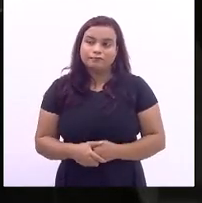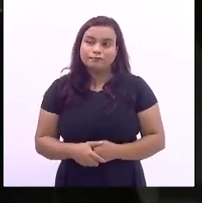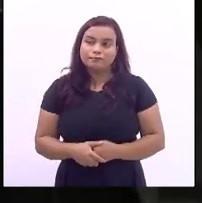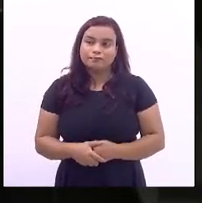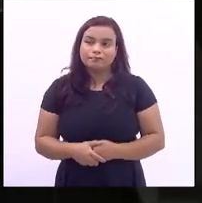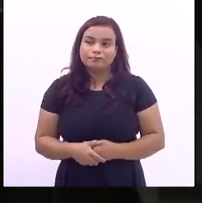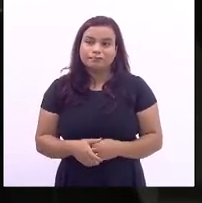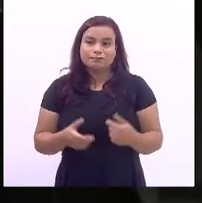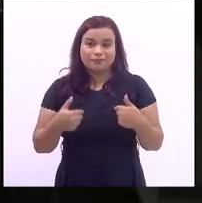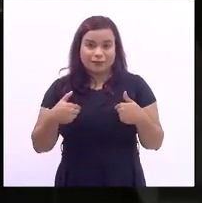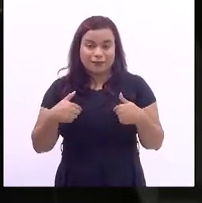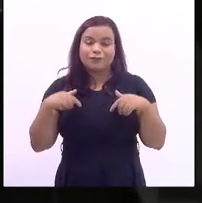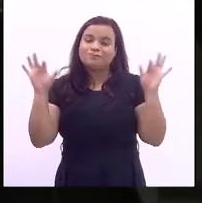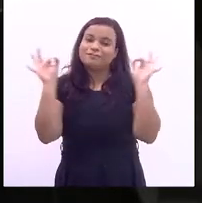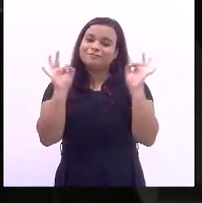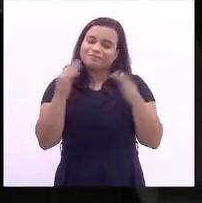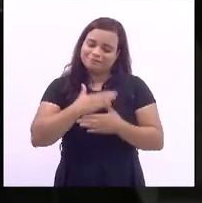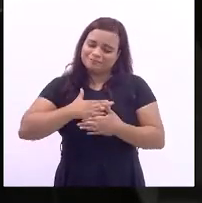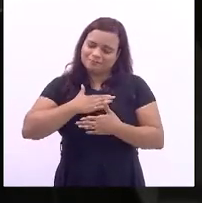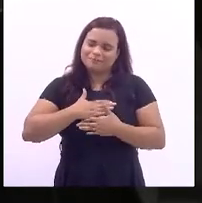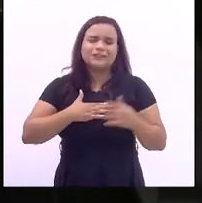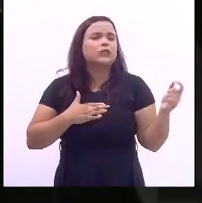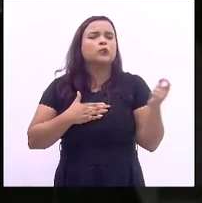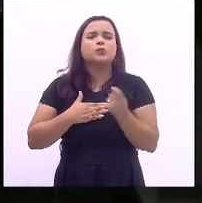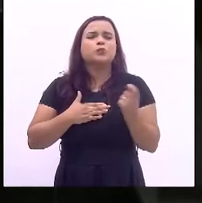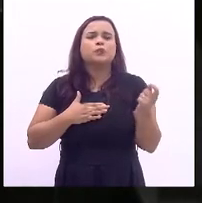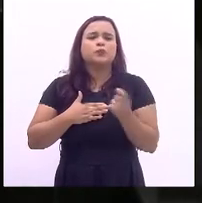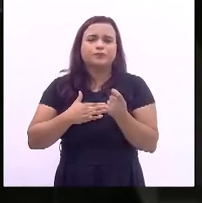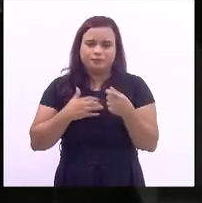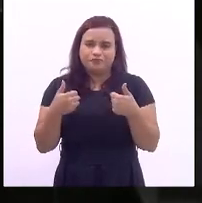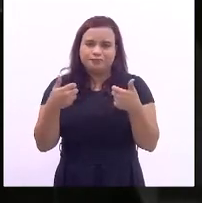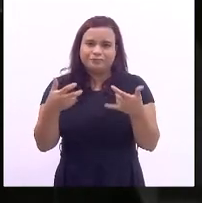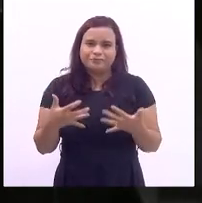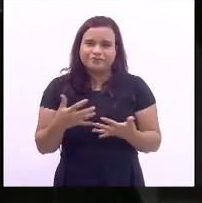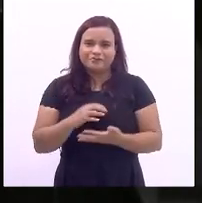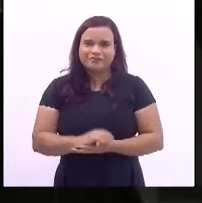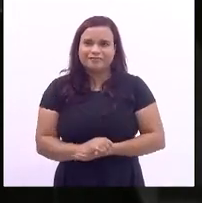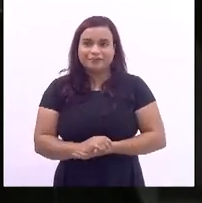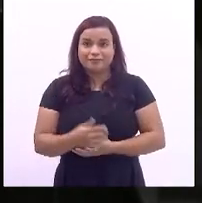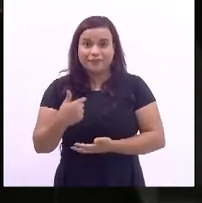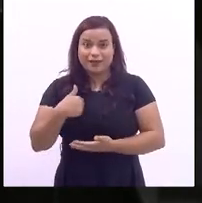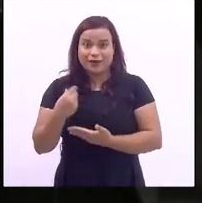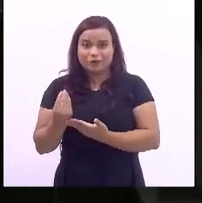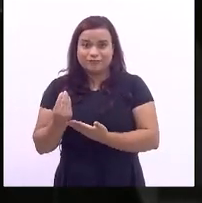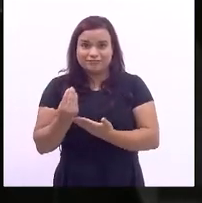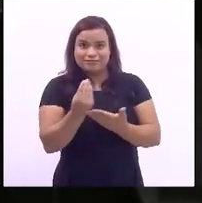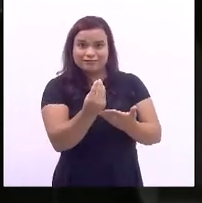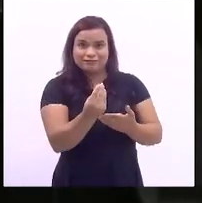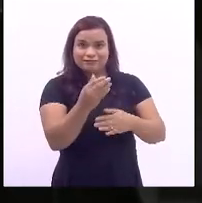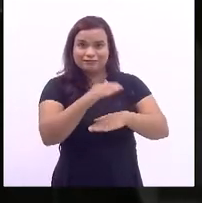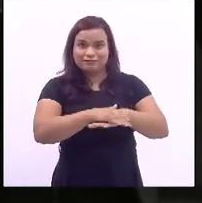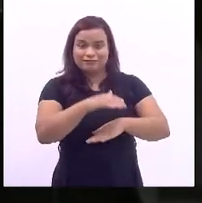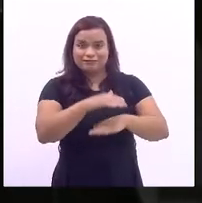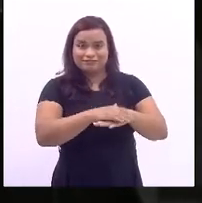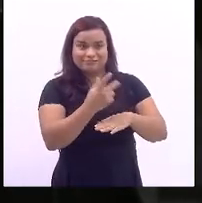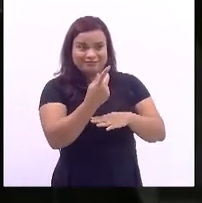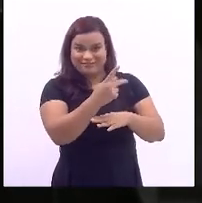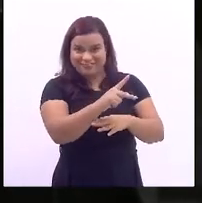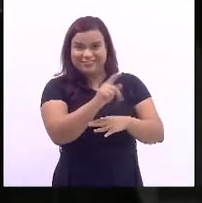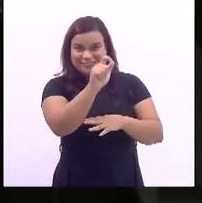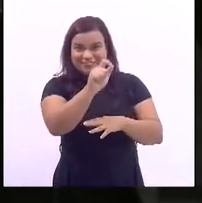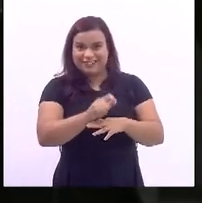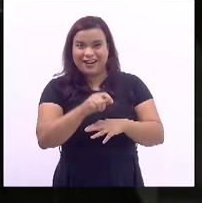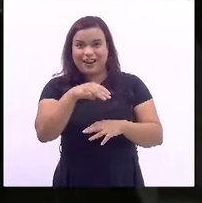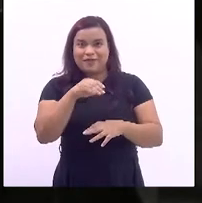e a hum hum senhora presidente é de entregar ao mesmo em ato